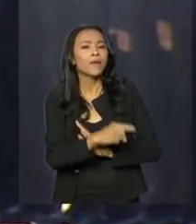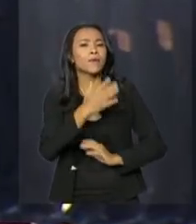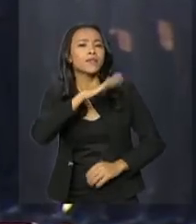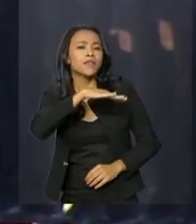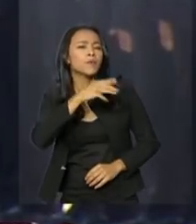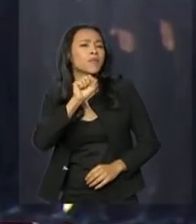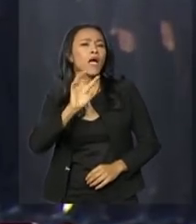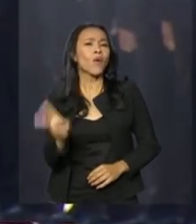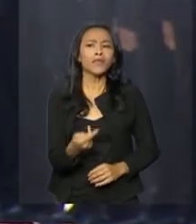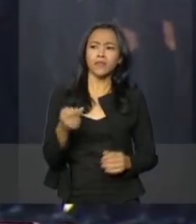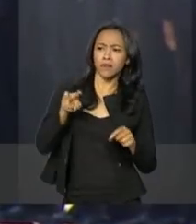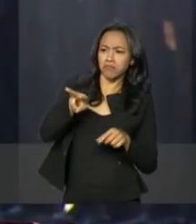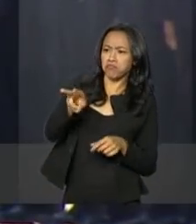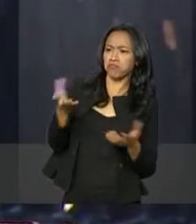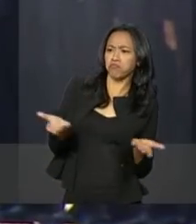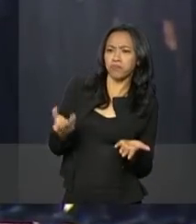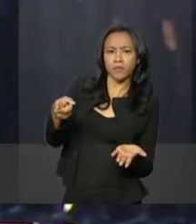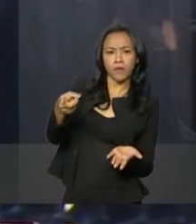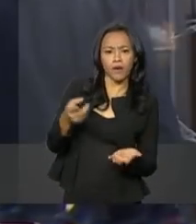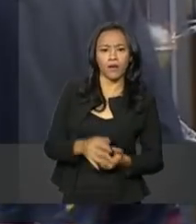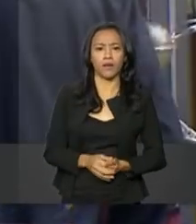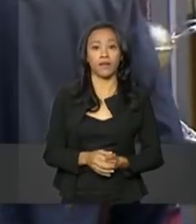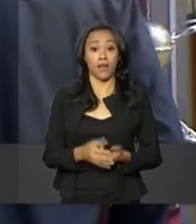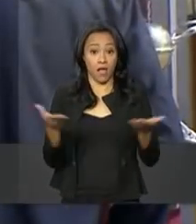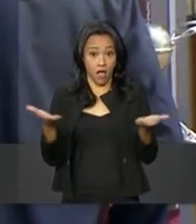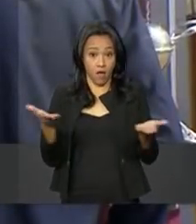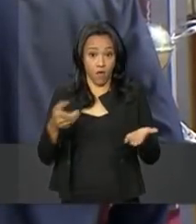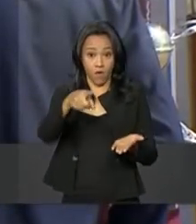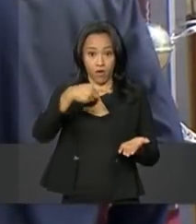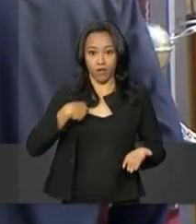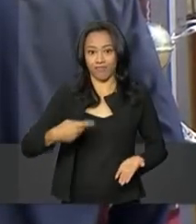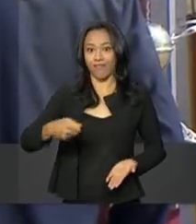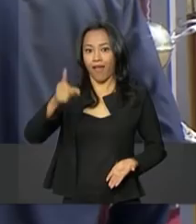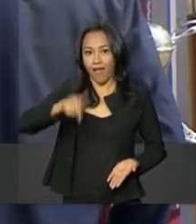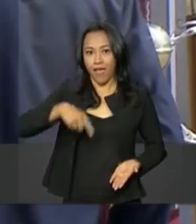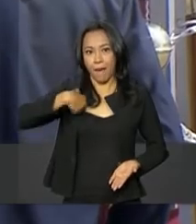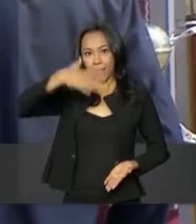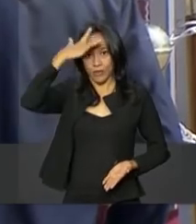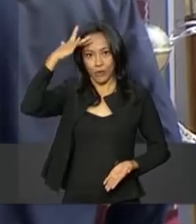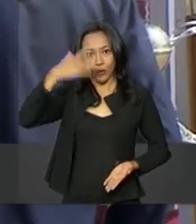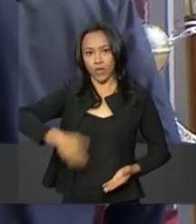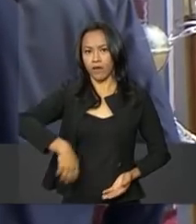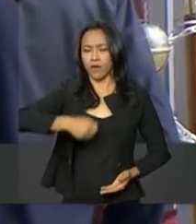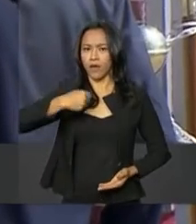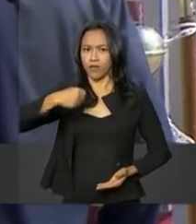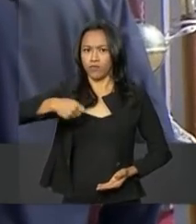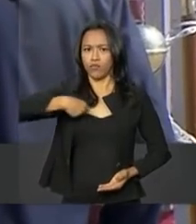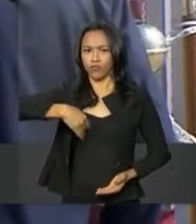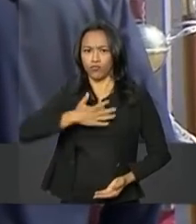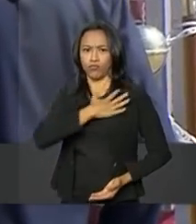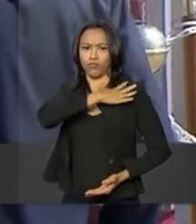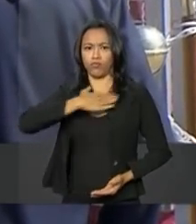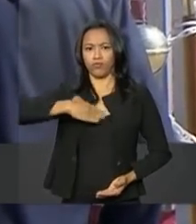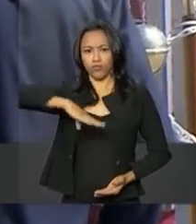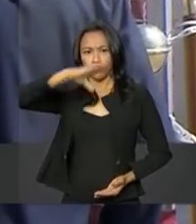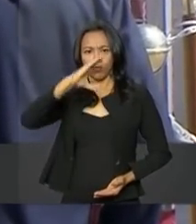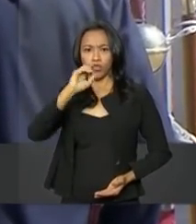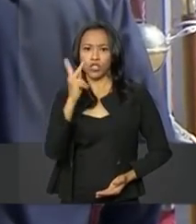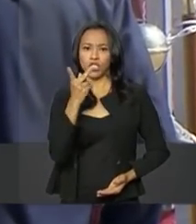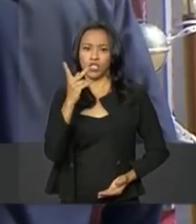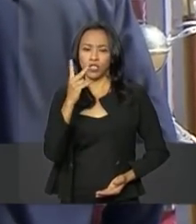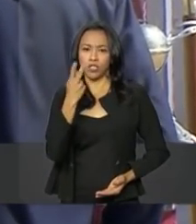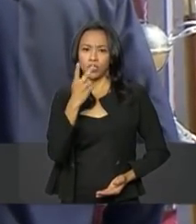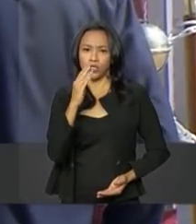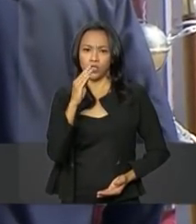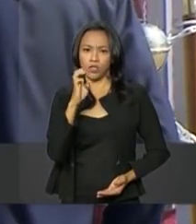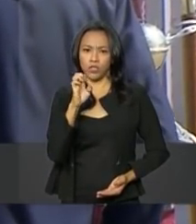está acontecendo ali nesse momento? Nesse momento estamos recebendo a autoridade que presidirá a cerimônia, o chefe Estado-Maior da Armada, o almirante